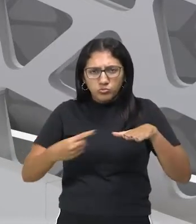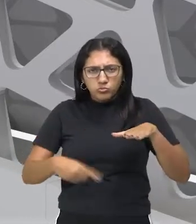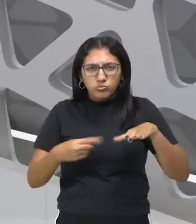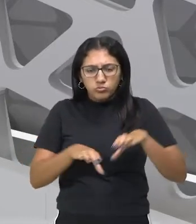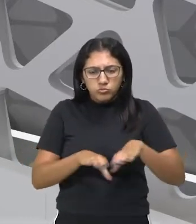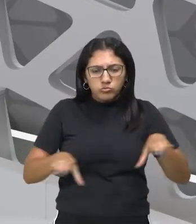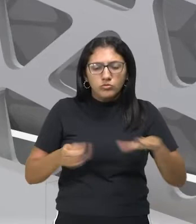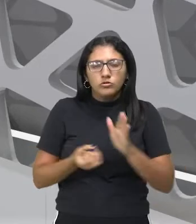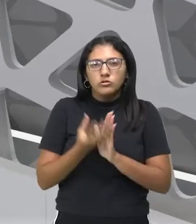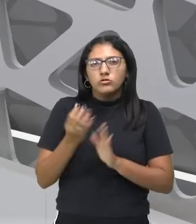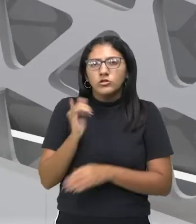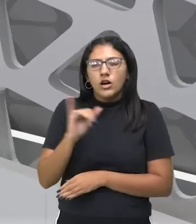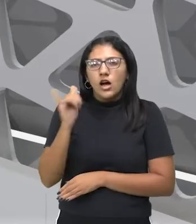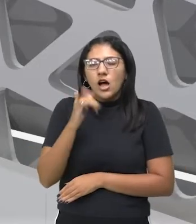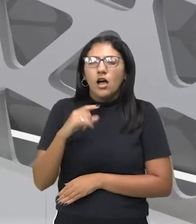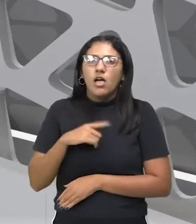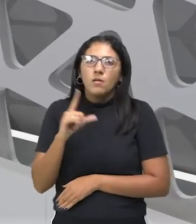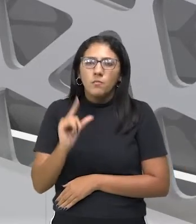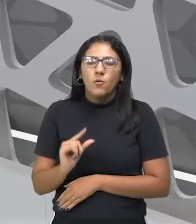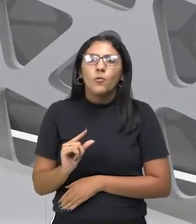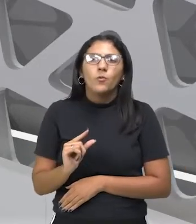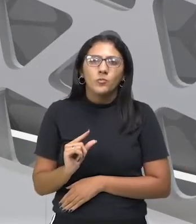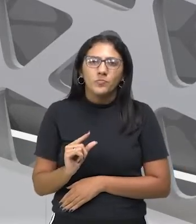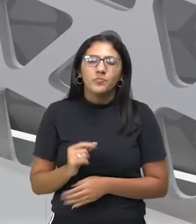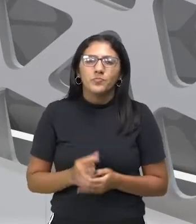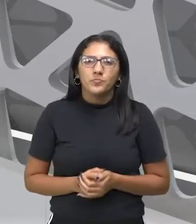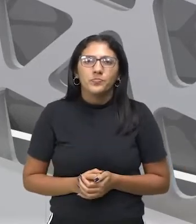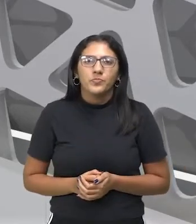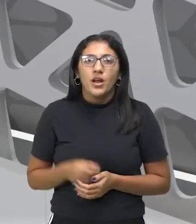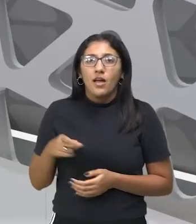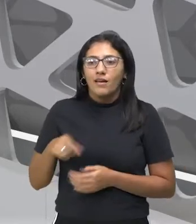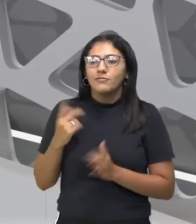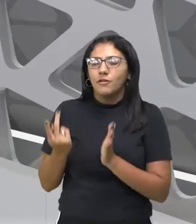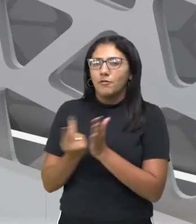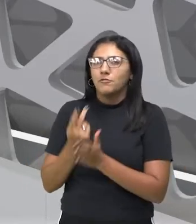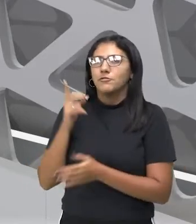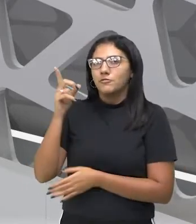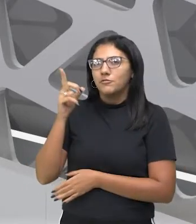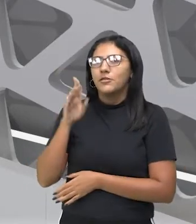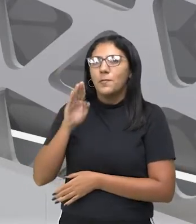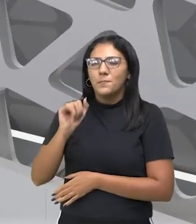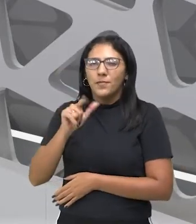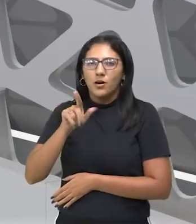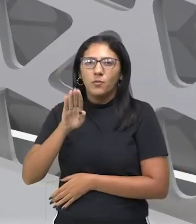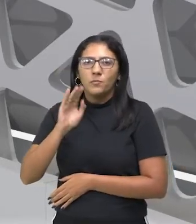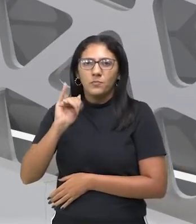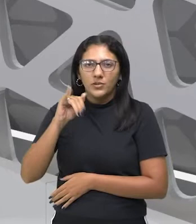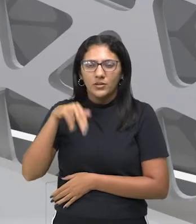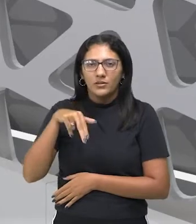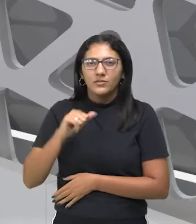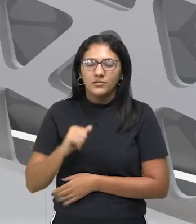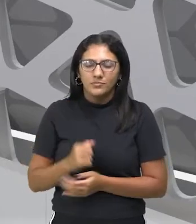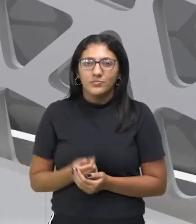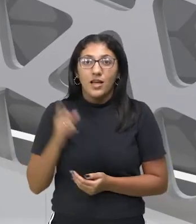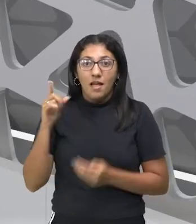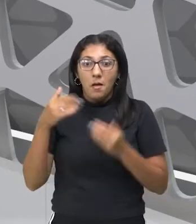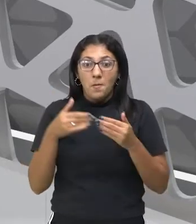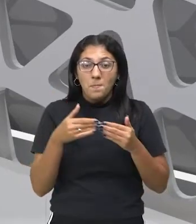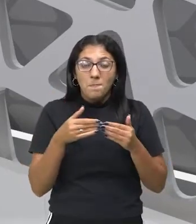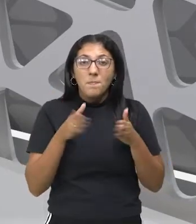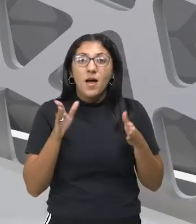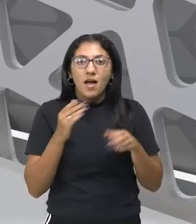que haja essa energia hidrelétrica, que é o que acontece em Balbina. Balbina ela foi inaugurada